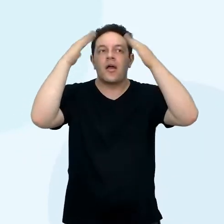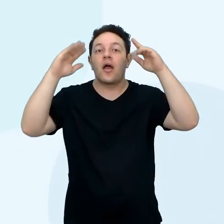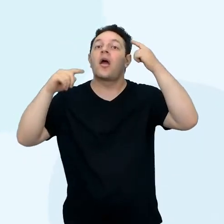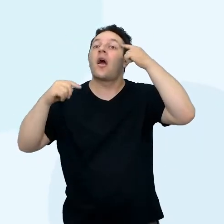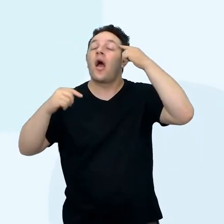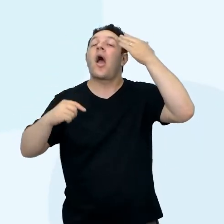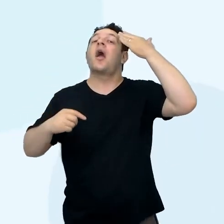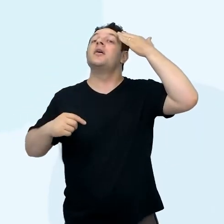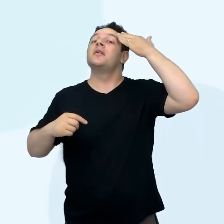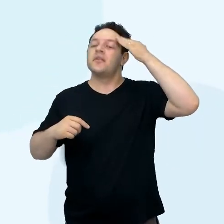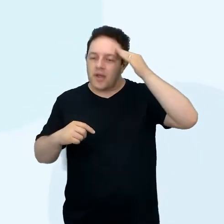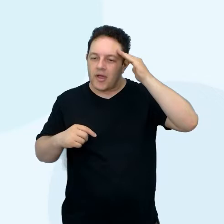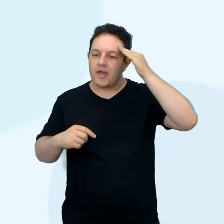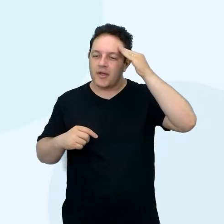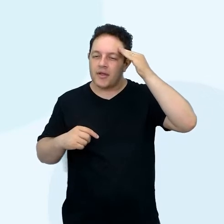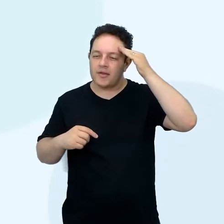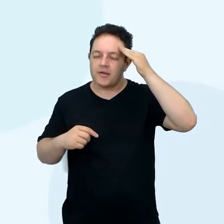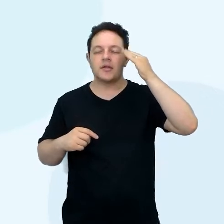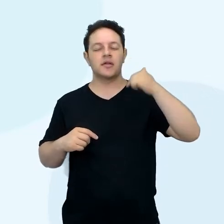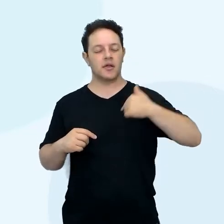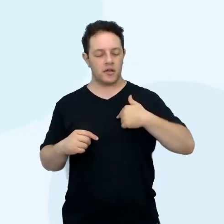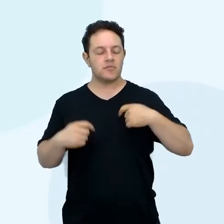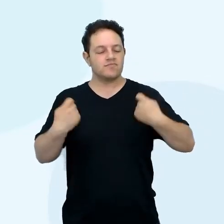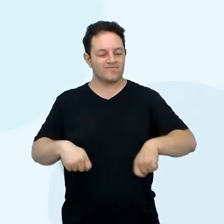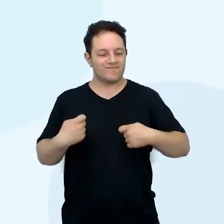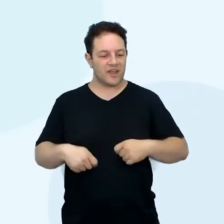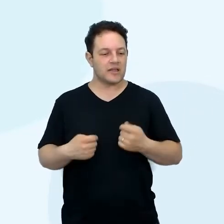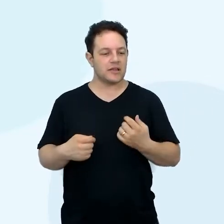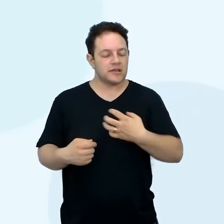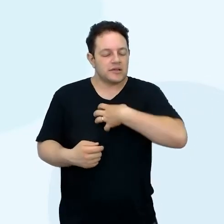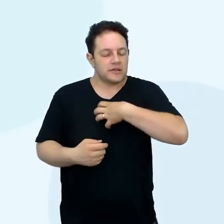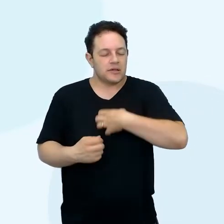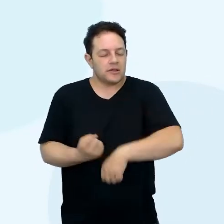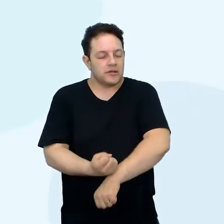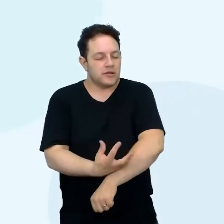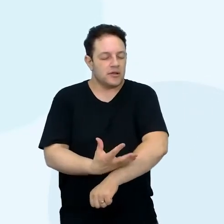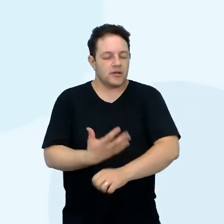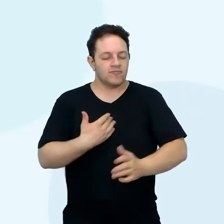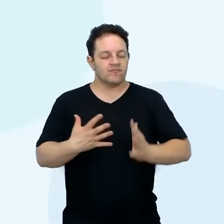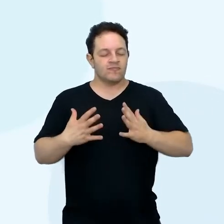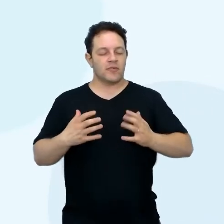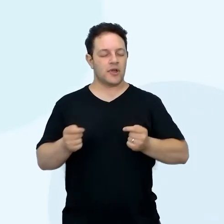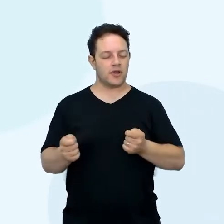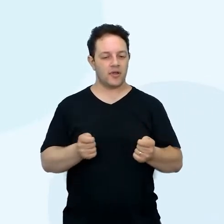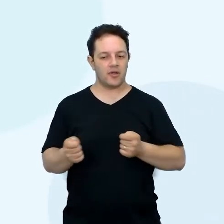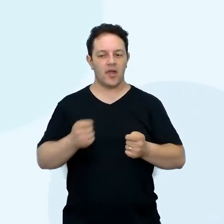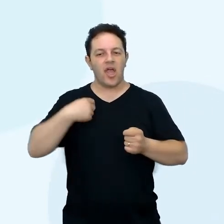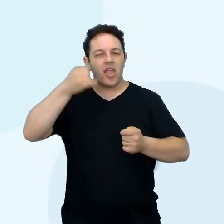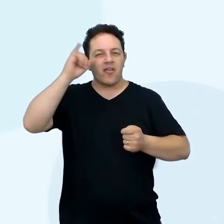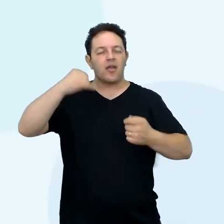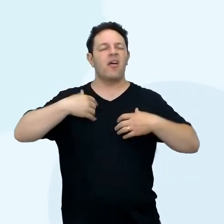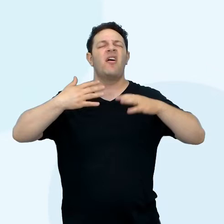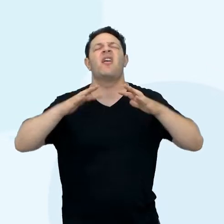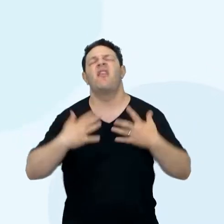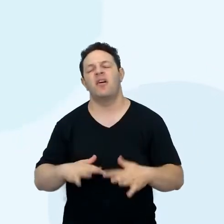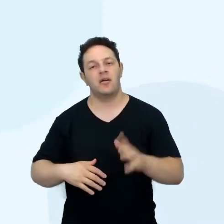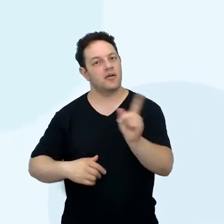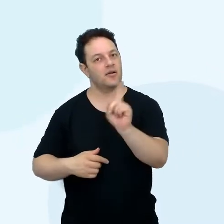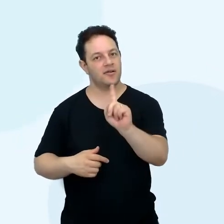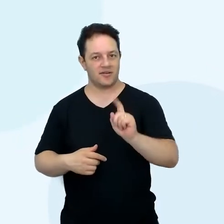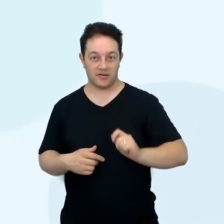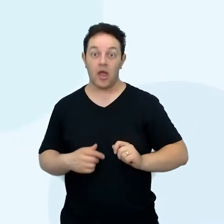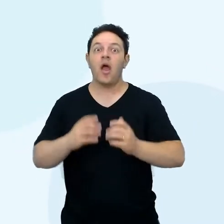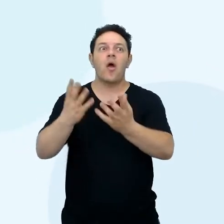Entender que você precisa controlar as suas emoções também para que você não esmoreça no meio do caminho. Muitas